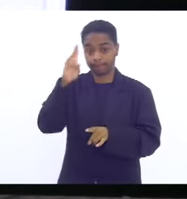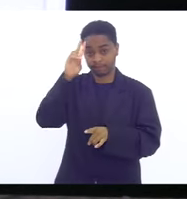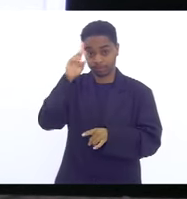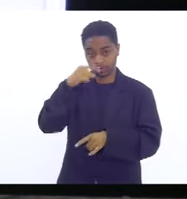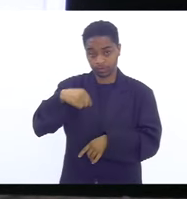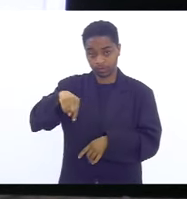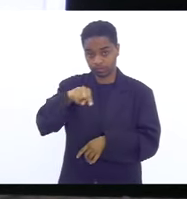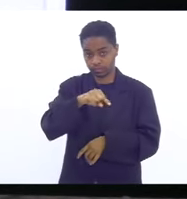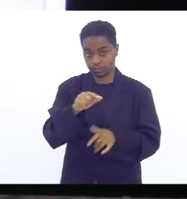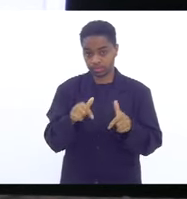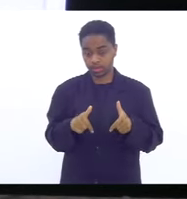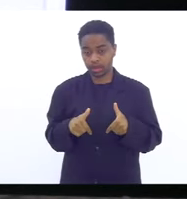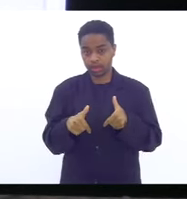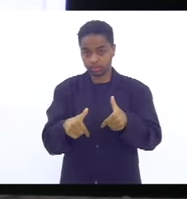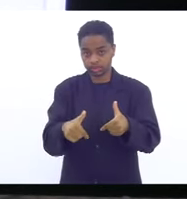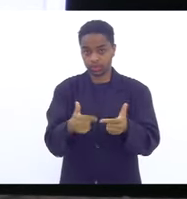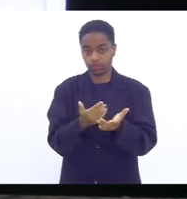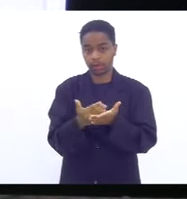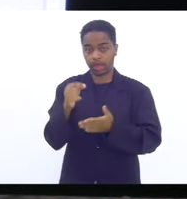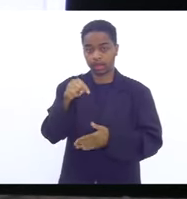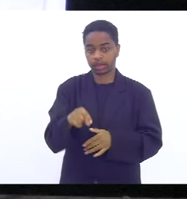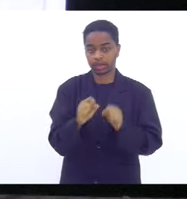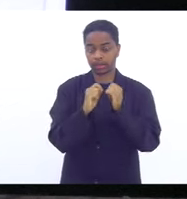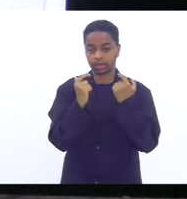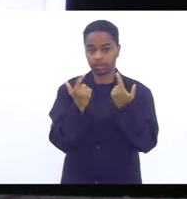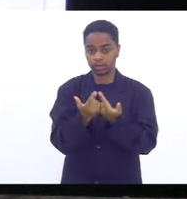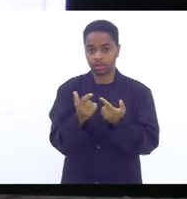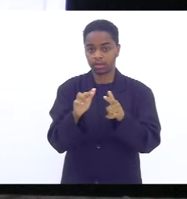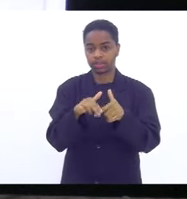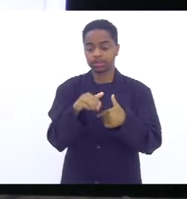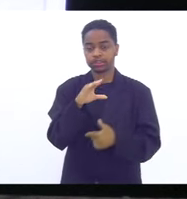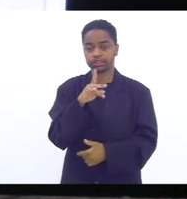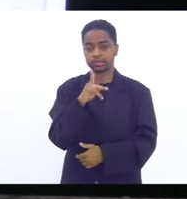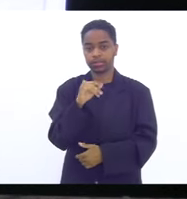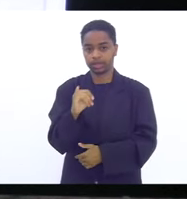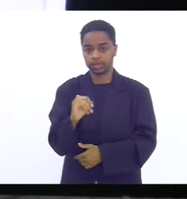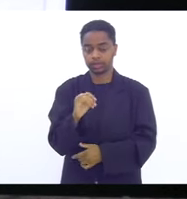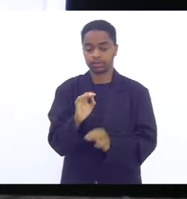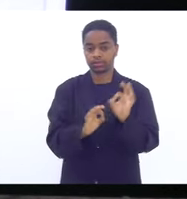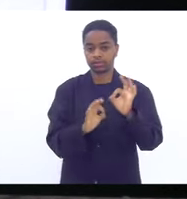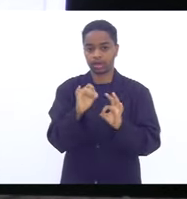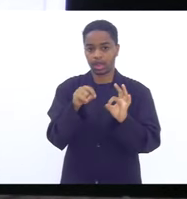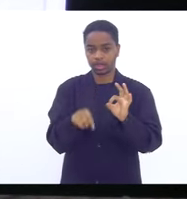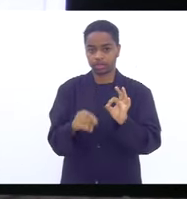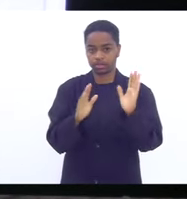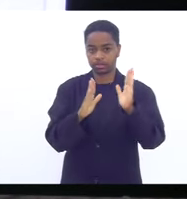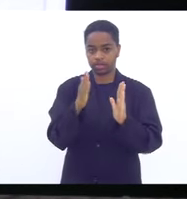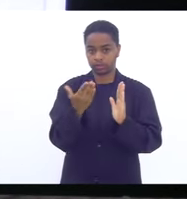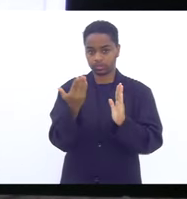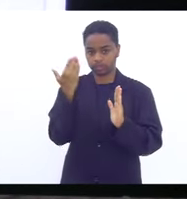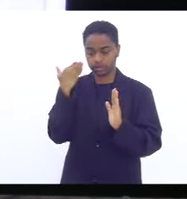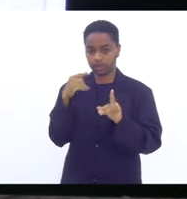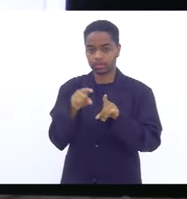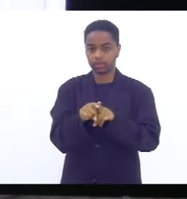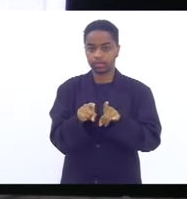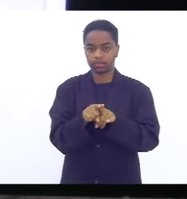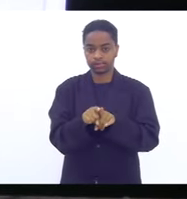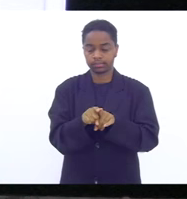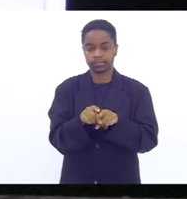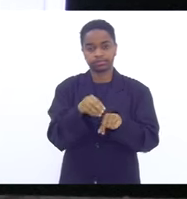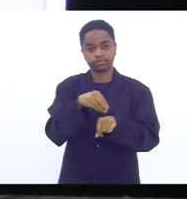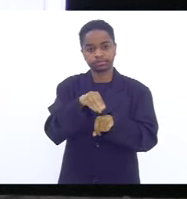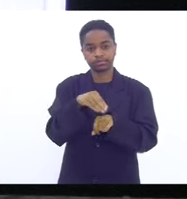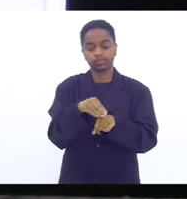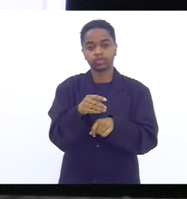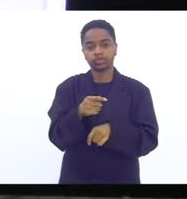aqui que a iniciativa partiu dessa casa, dessa Assembleia, fruto de uma CPI que foi constituída aqui na gestão passada e que foi sugerida